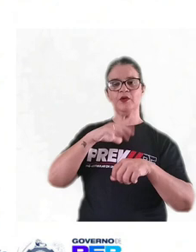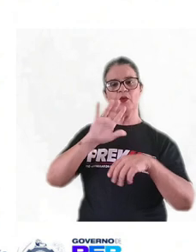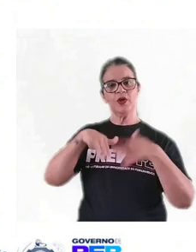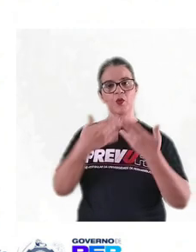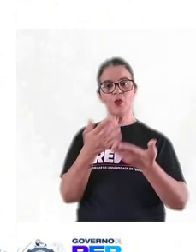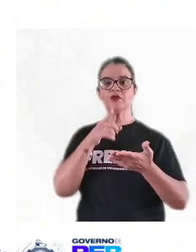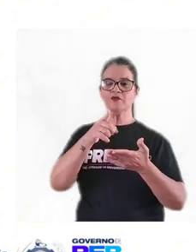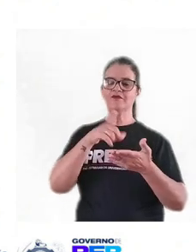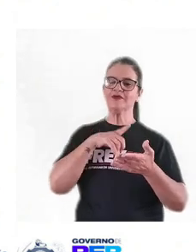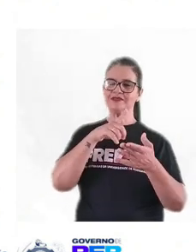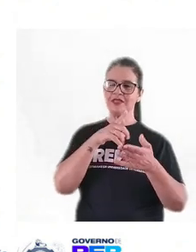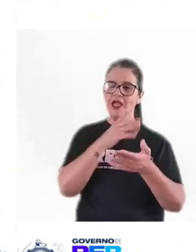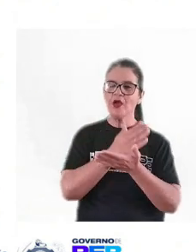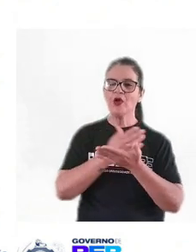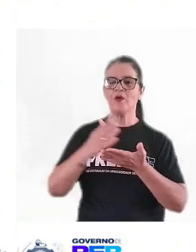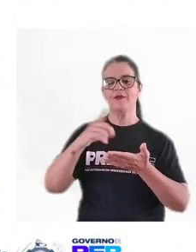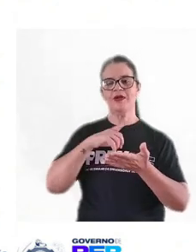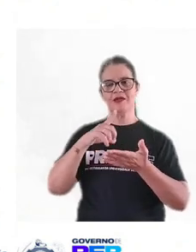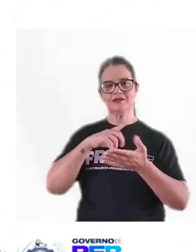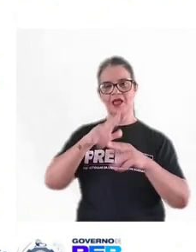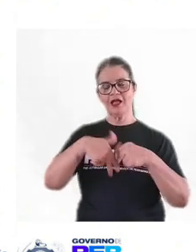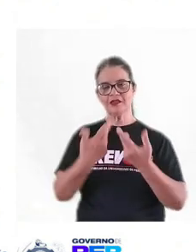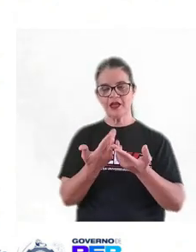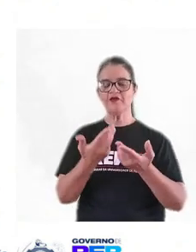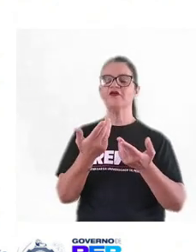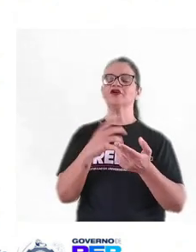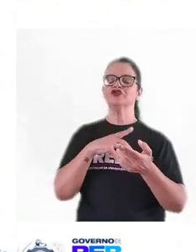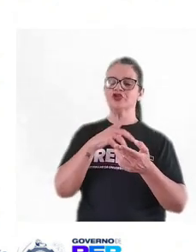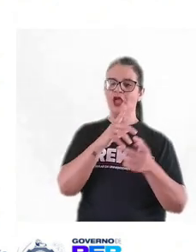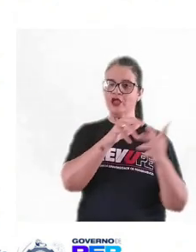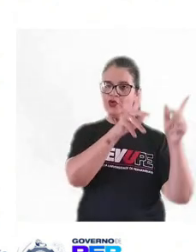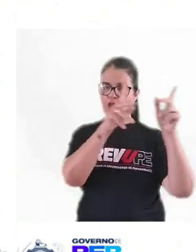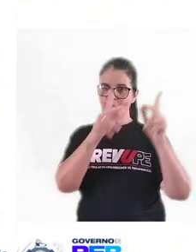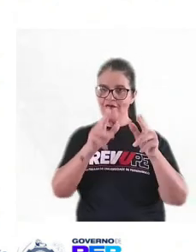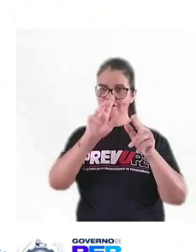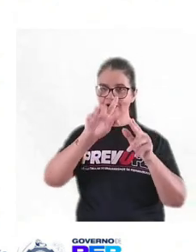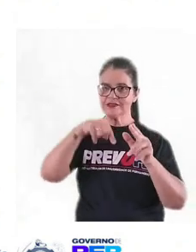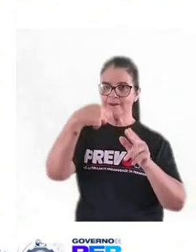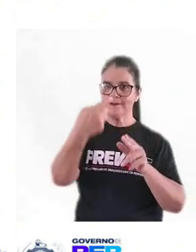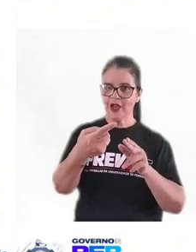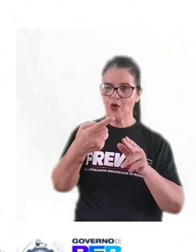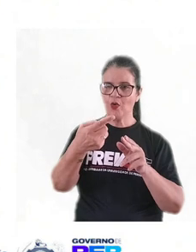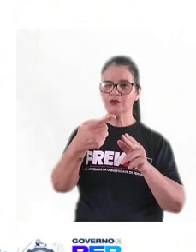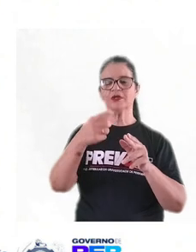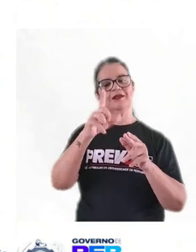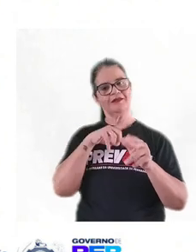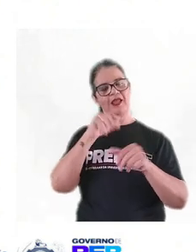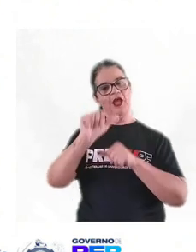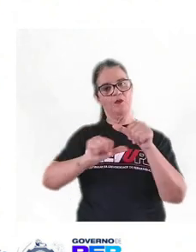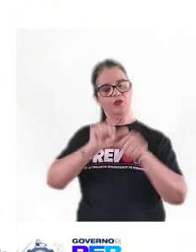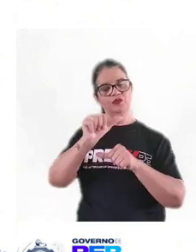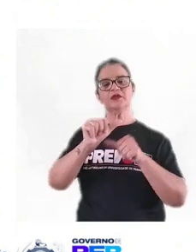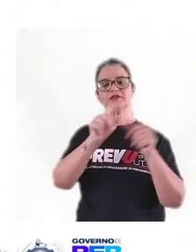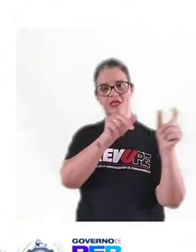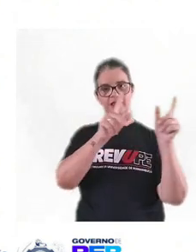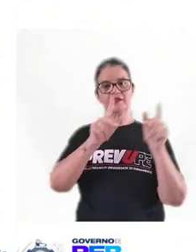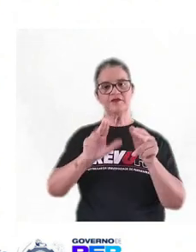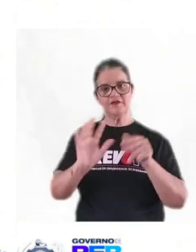medida que você passa através de uma curva de uma fase para outra é que você tem a mudança de fase